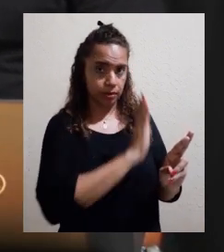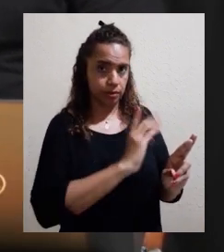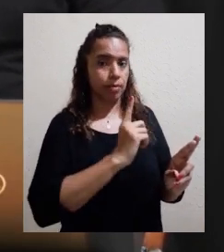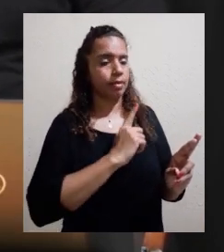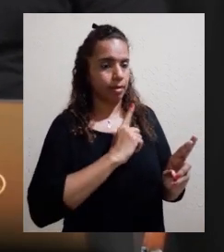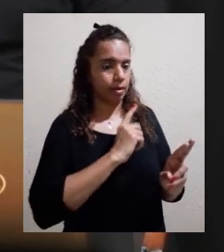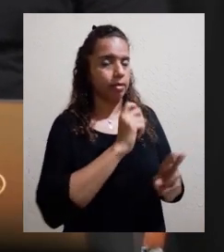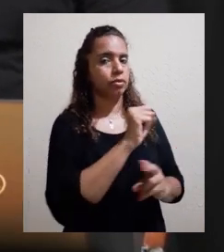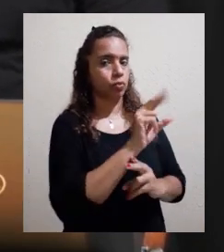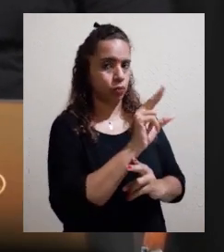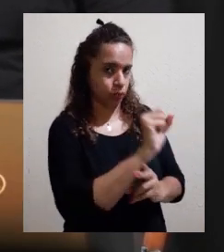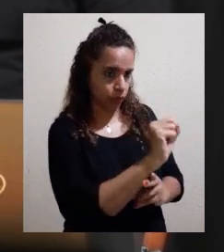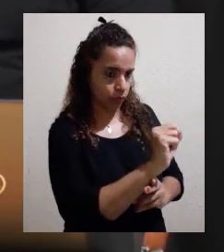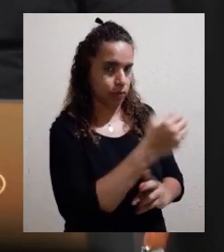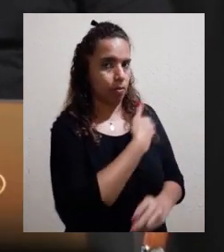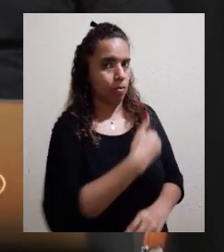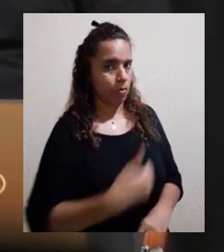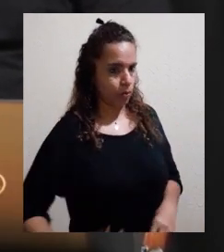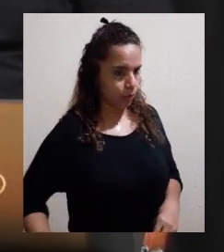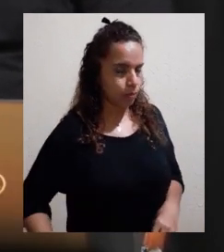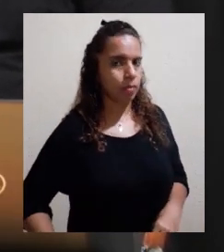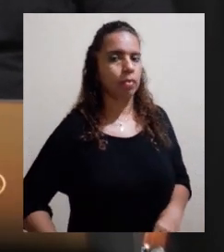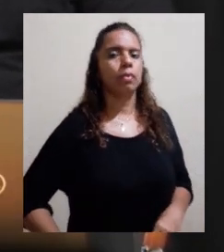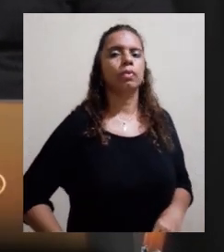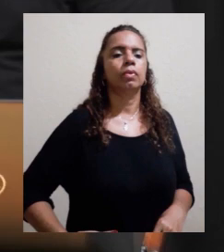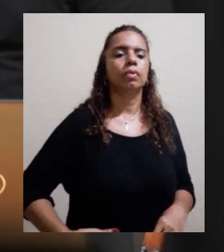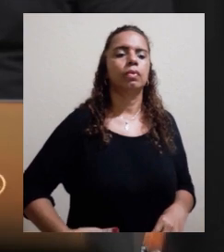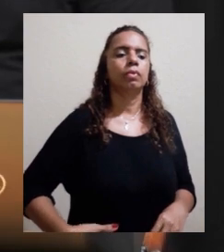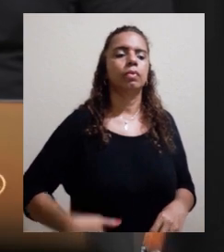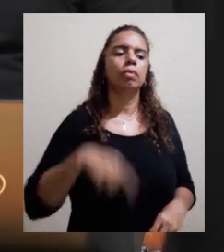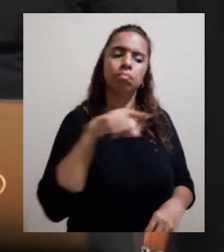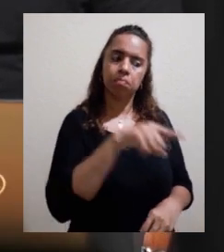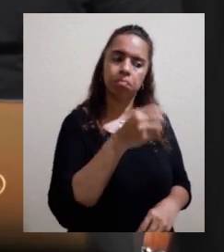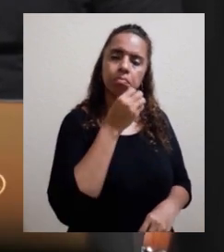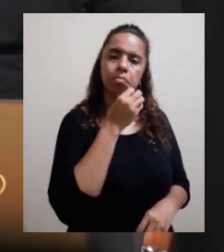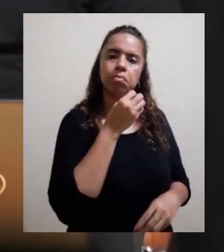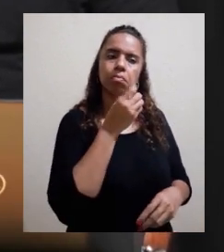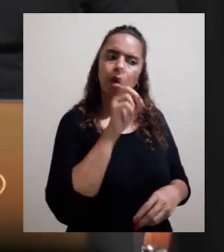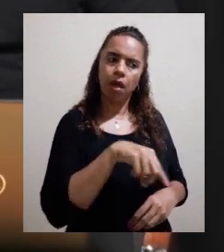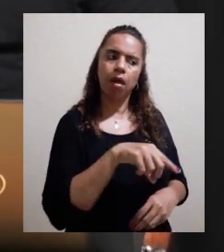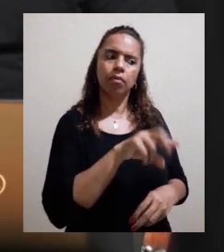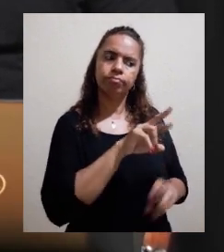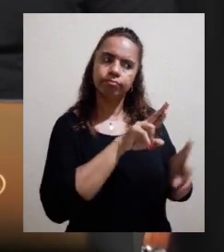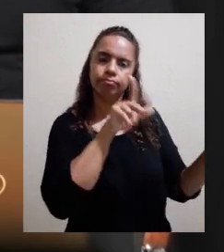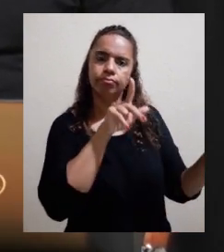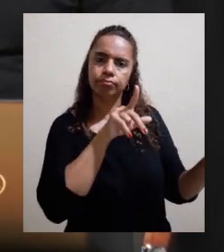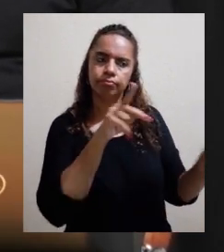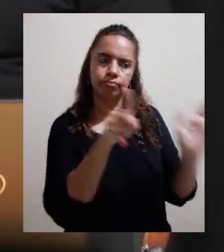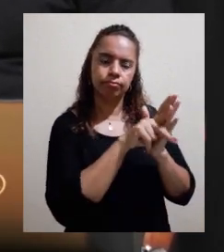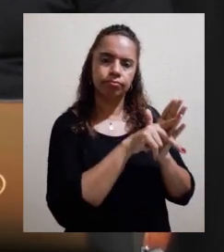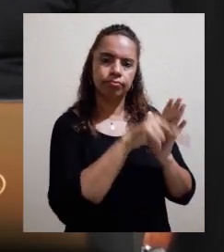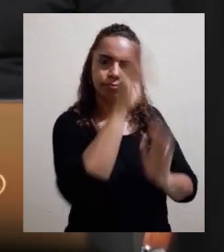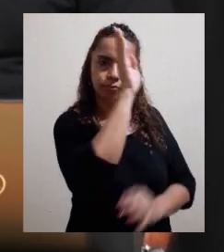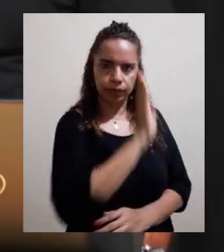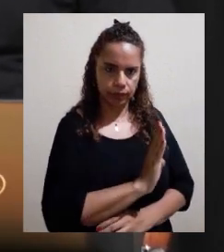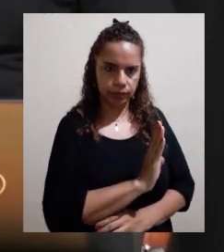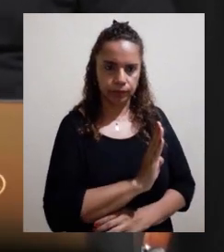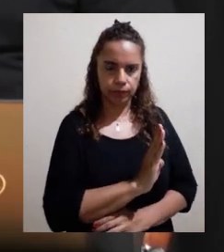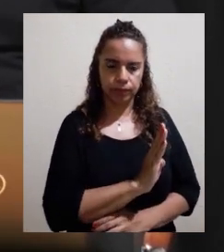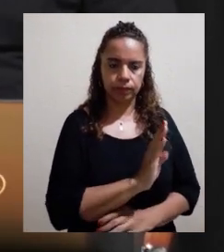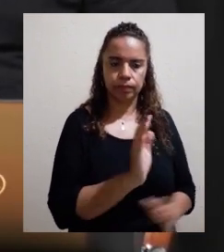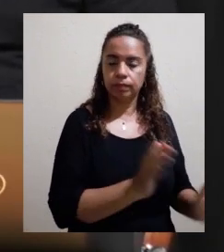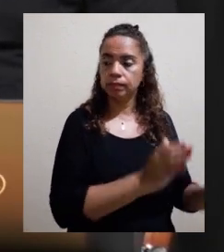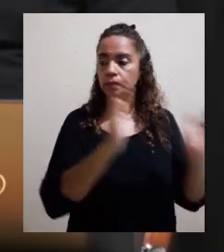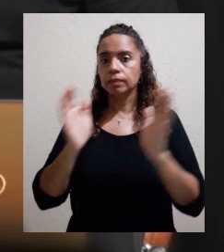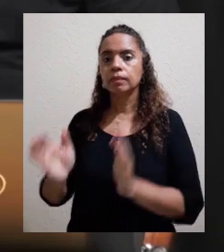no Brasil a gente tem um sistema muito peculiar de saúde pública, né? Esse Sistema Único de Saúde é uma coisa bem peculiar do Brasil,